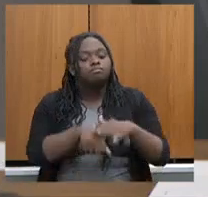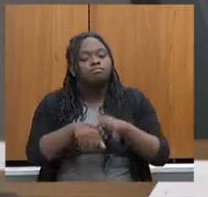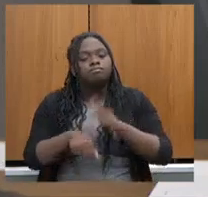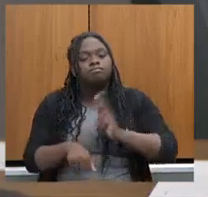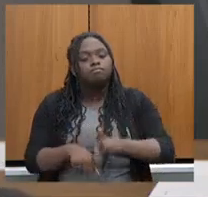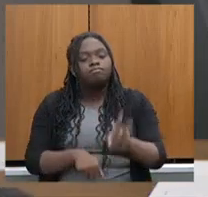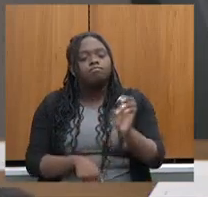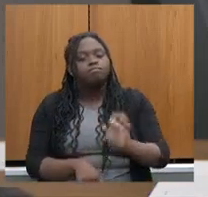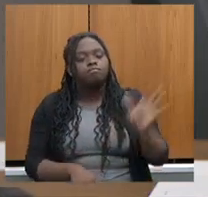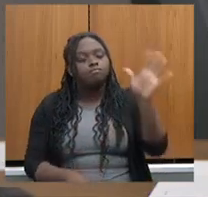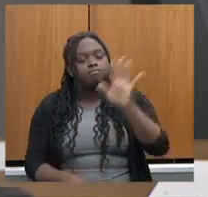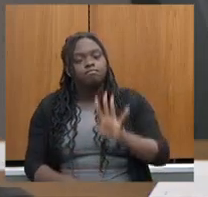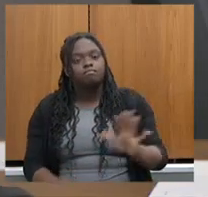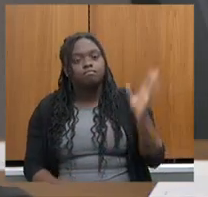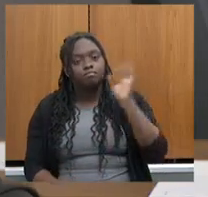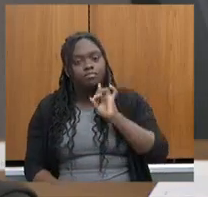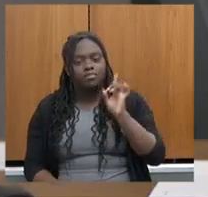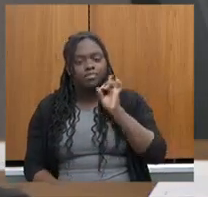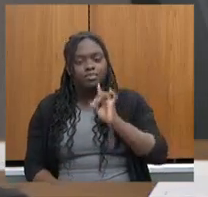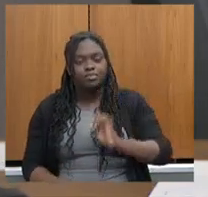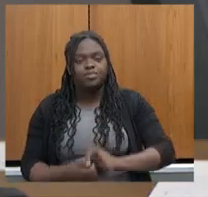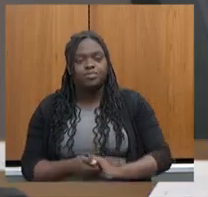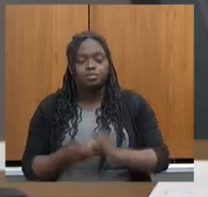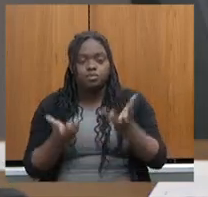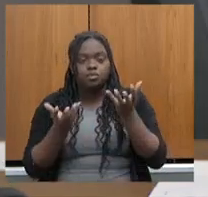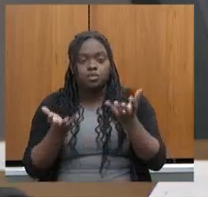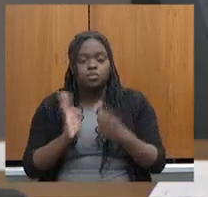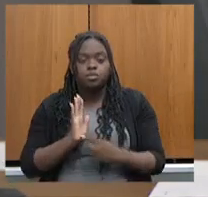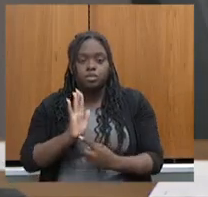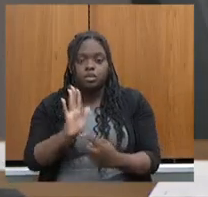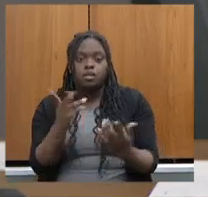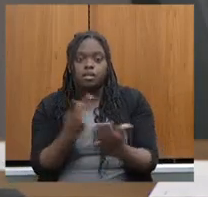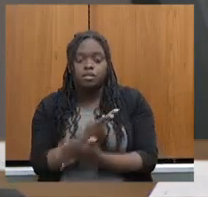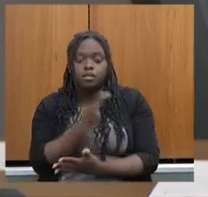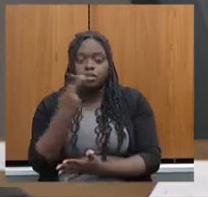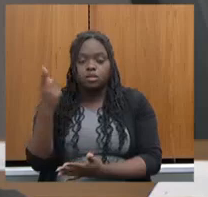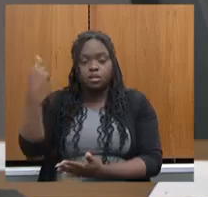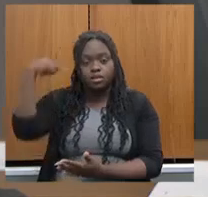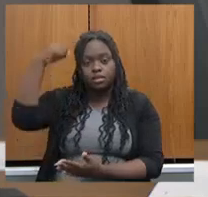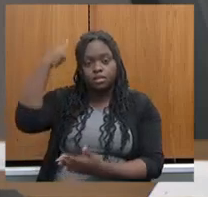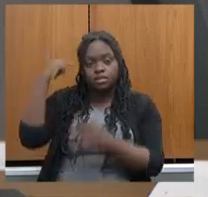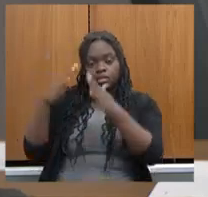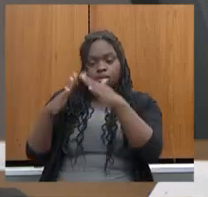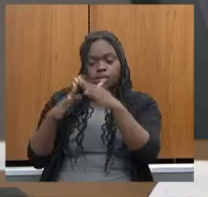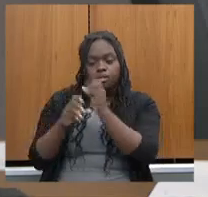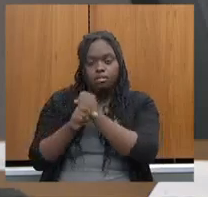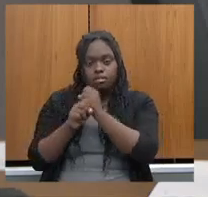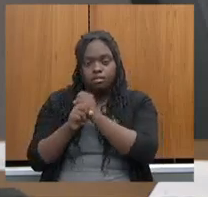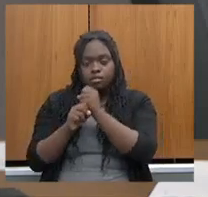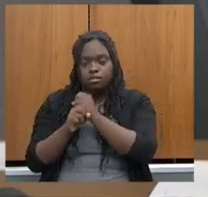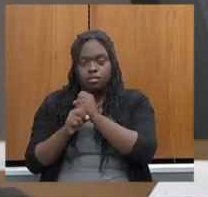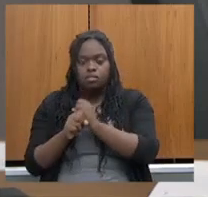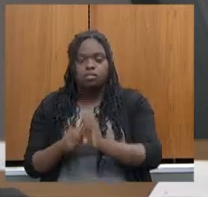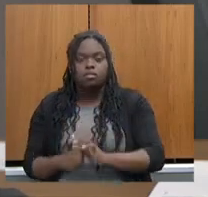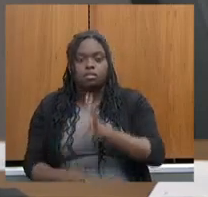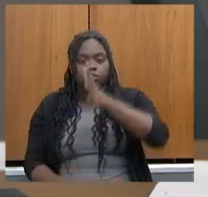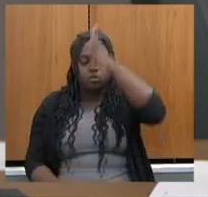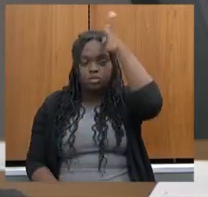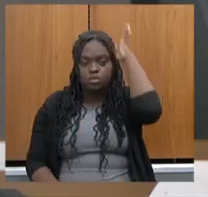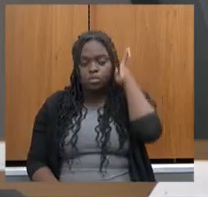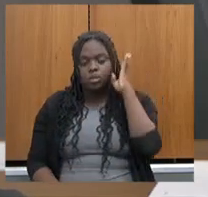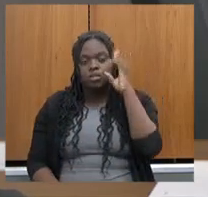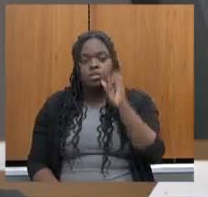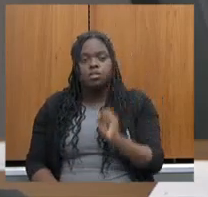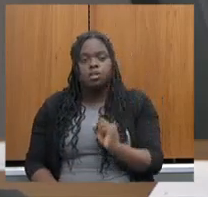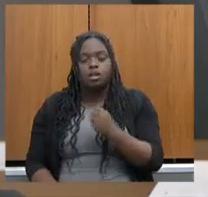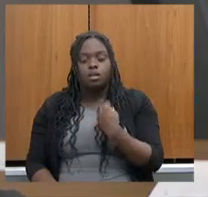todo o estado eu quero destacar aquilo que aconteceu na santa casa esse ano em que o Corpo de Bombeiros Militar